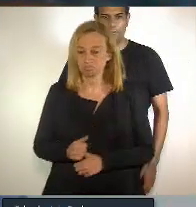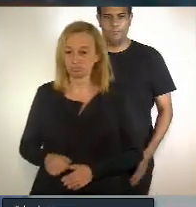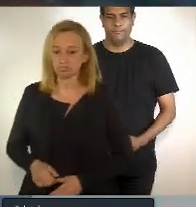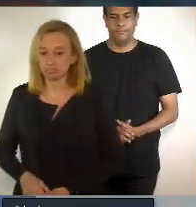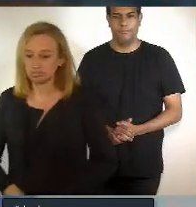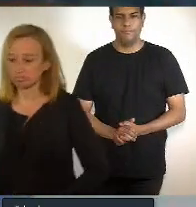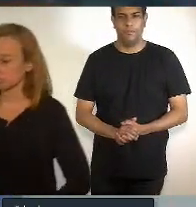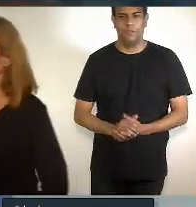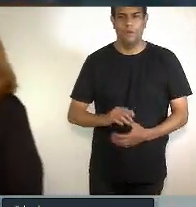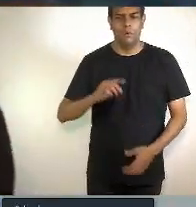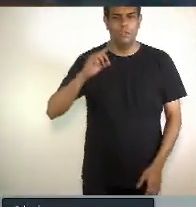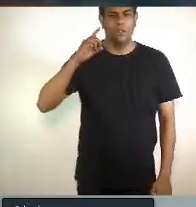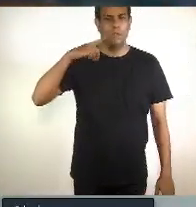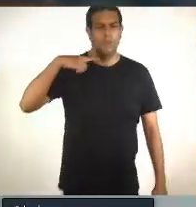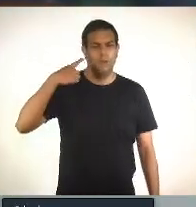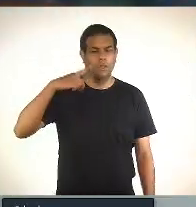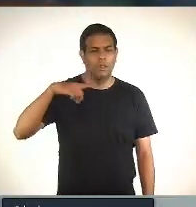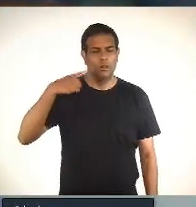Knoploch,